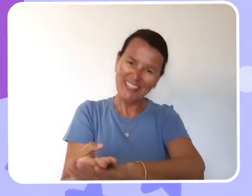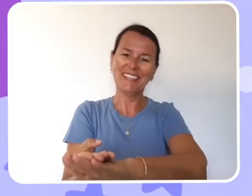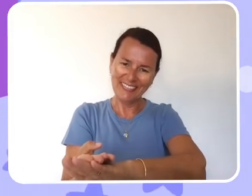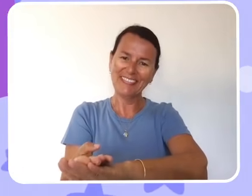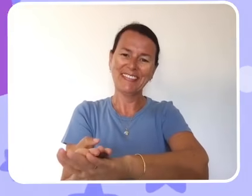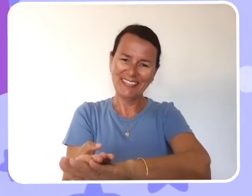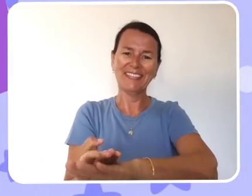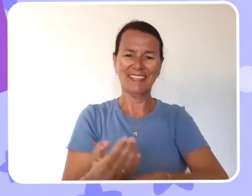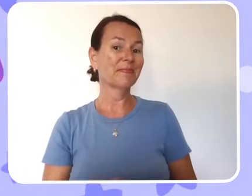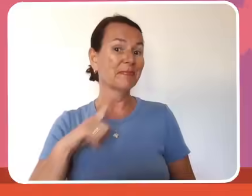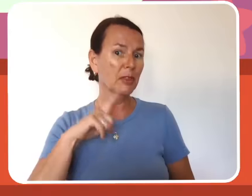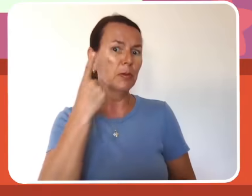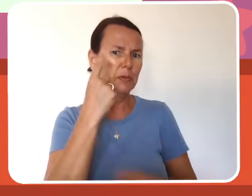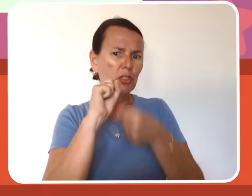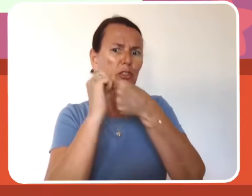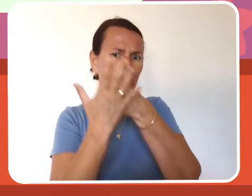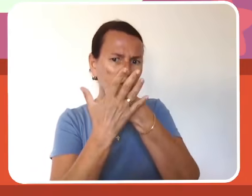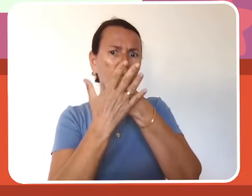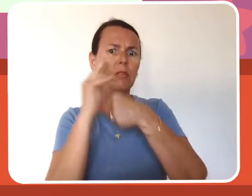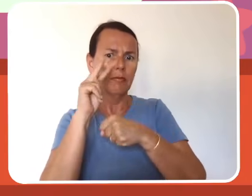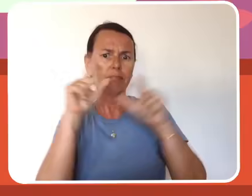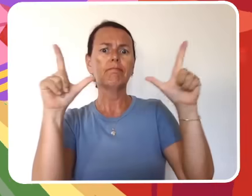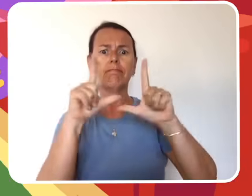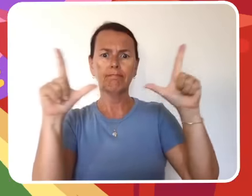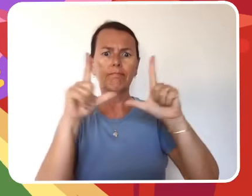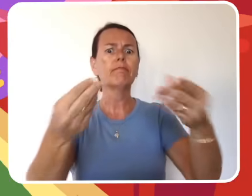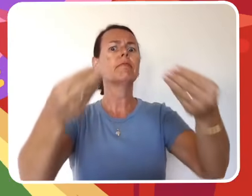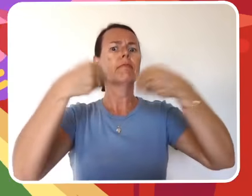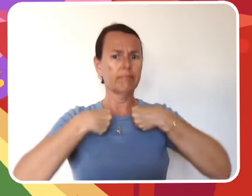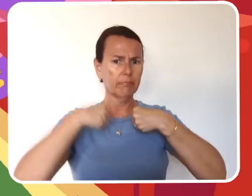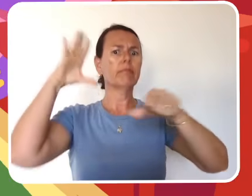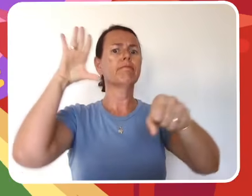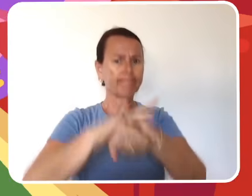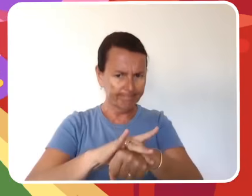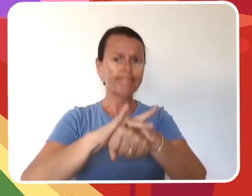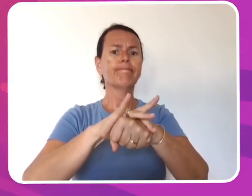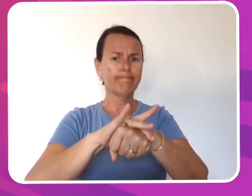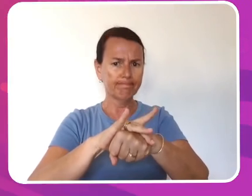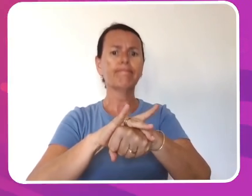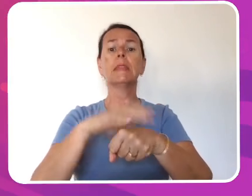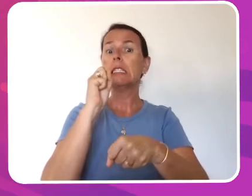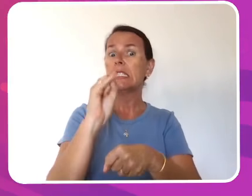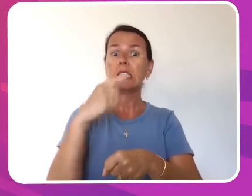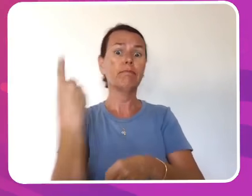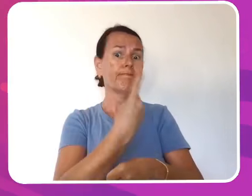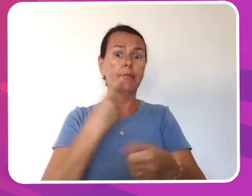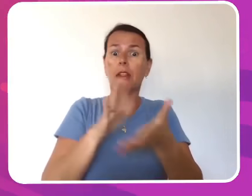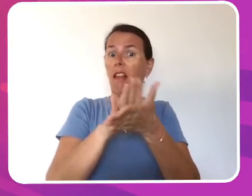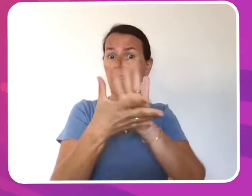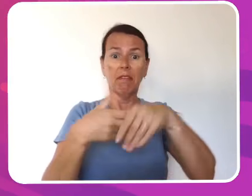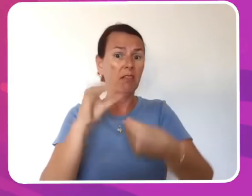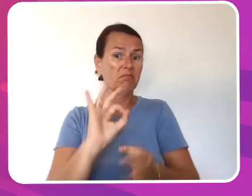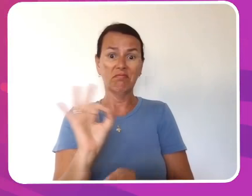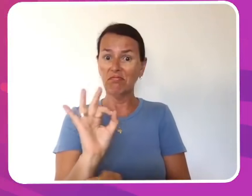cante todo dia. Tem um bichinho, vi na televisão, que deixa doente se